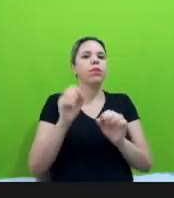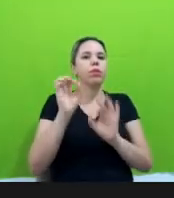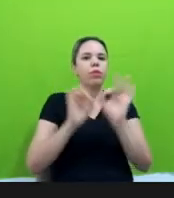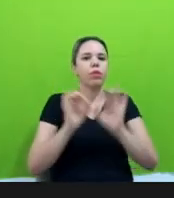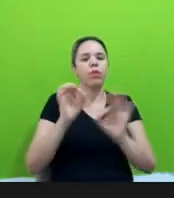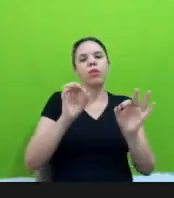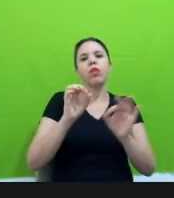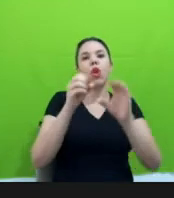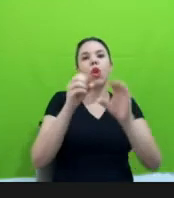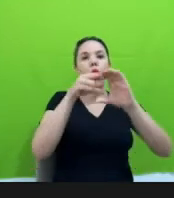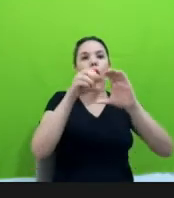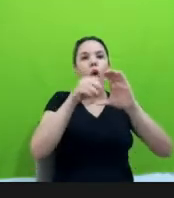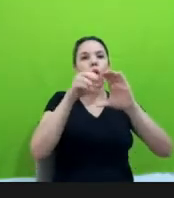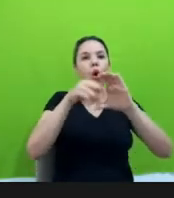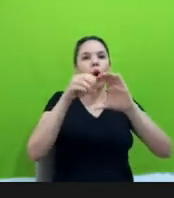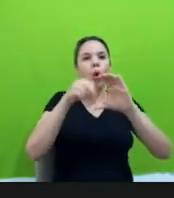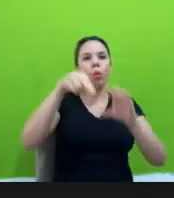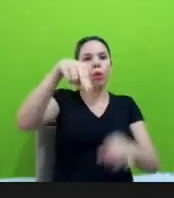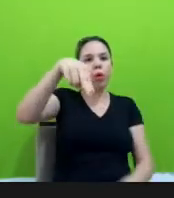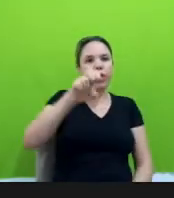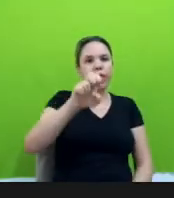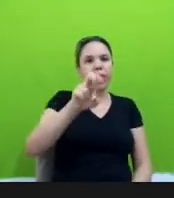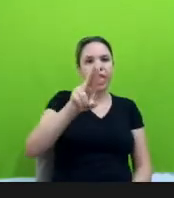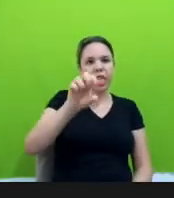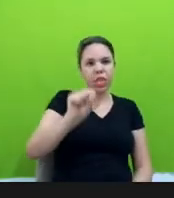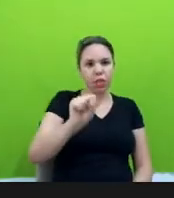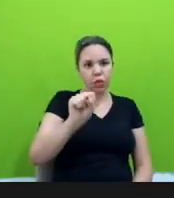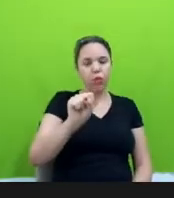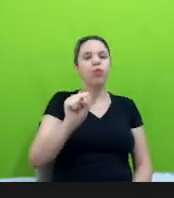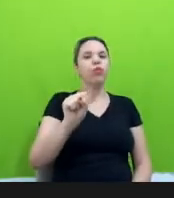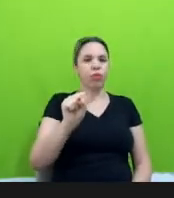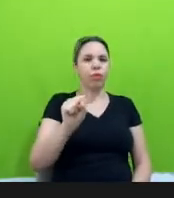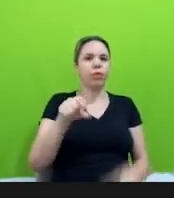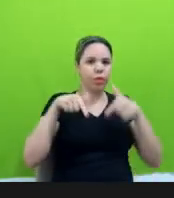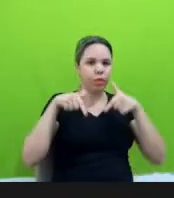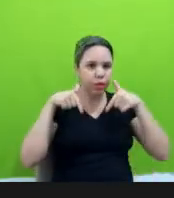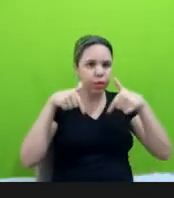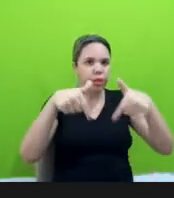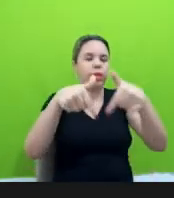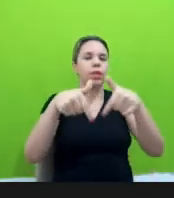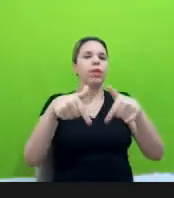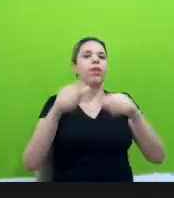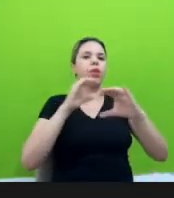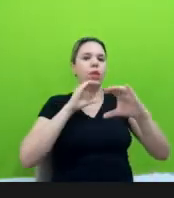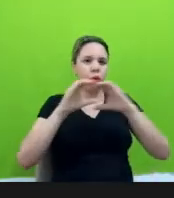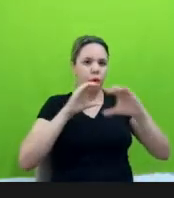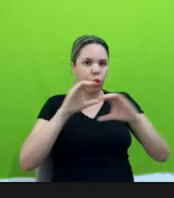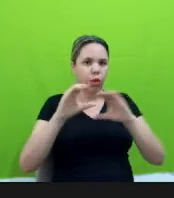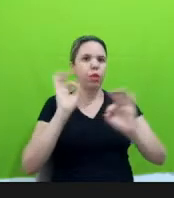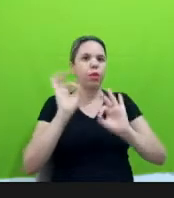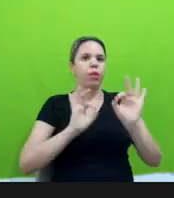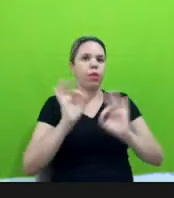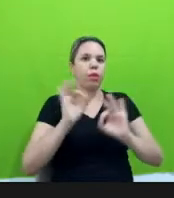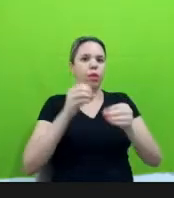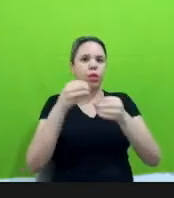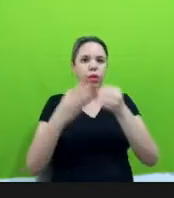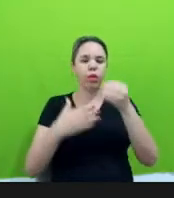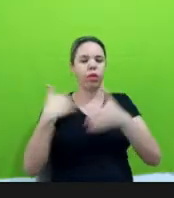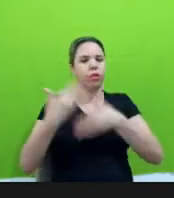Ou seja, atua nessa área de terceiro setor e também atua em veículo de comunicação, produzindo conteúdo no dia a